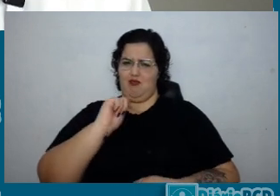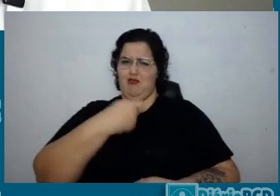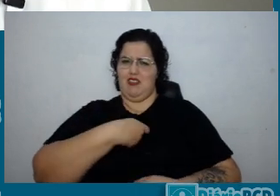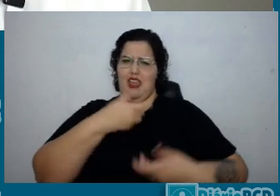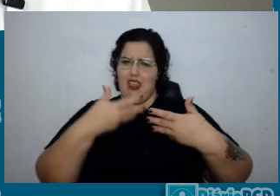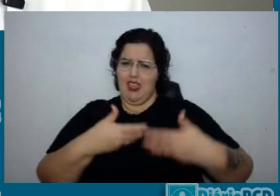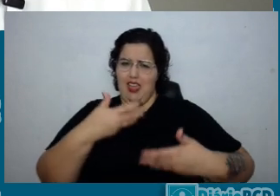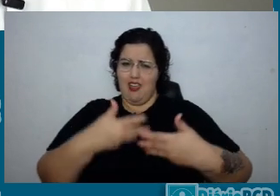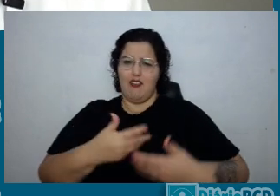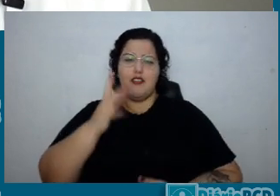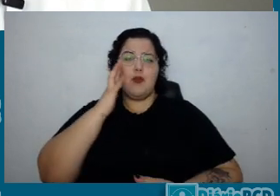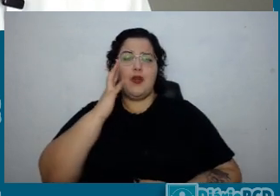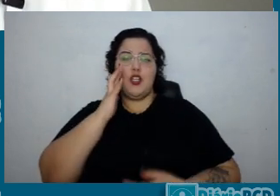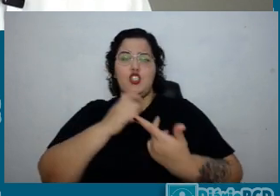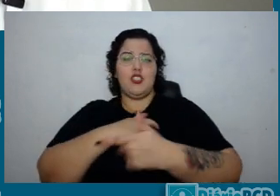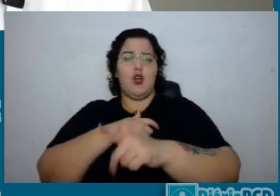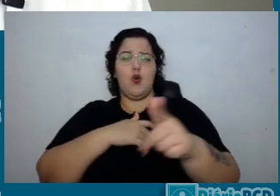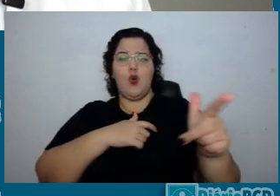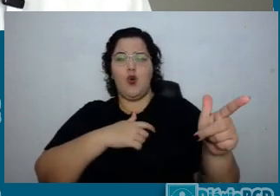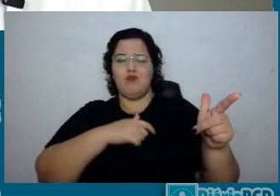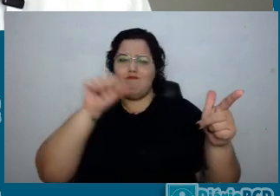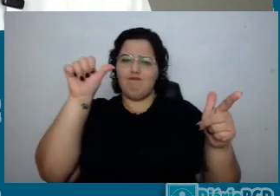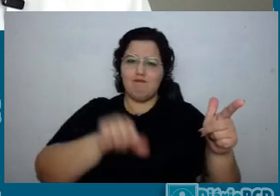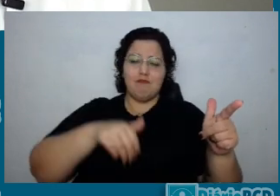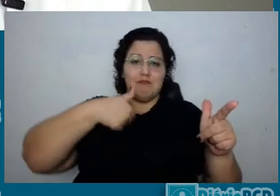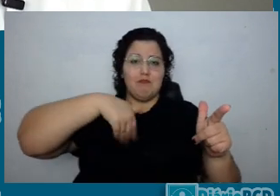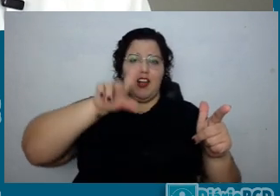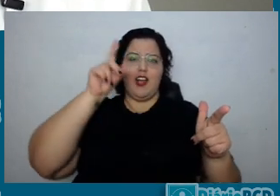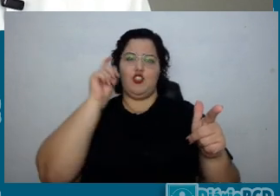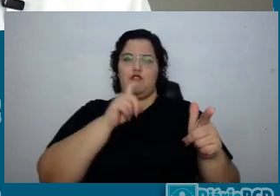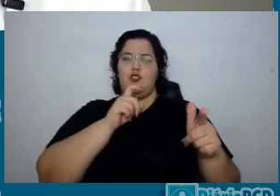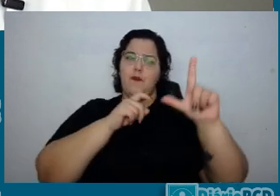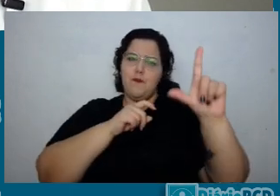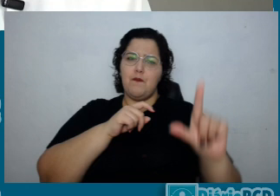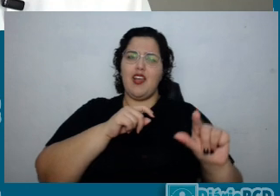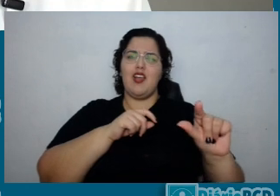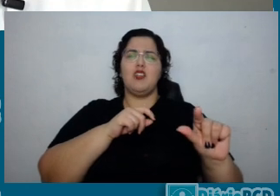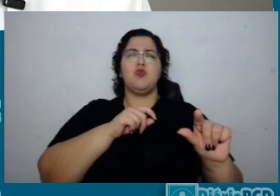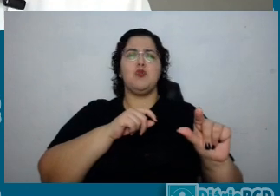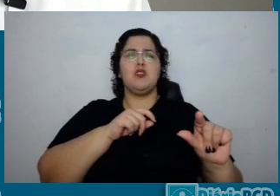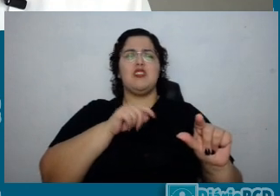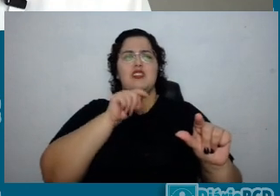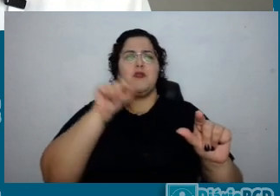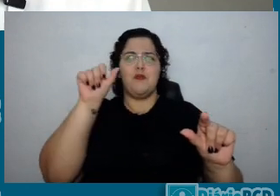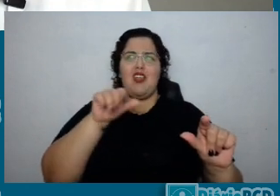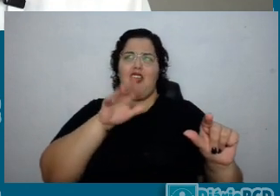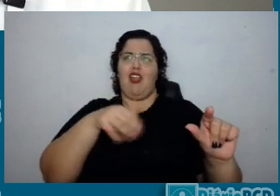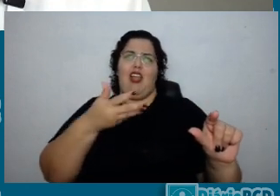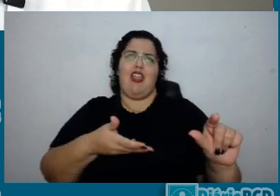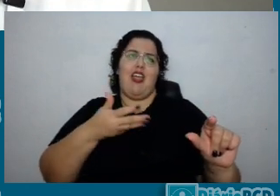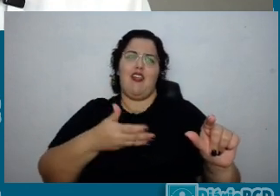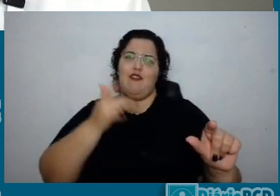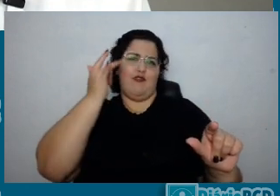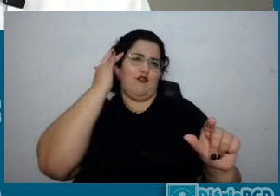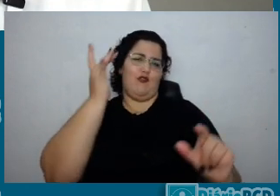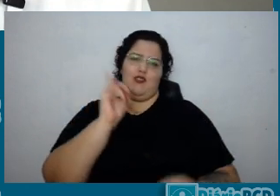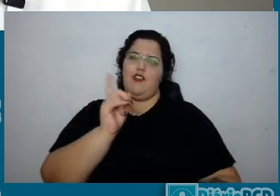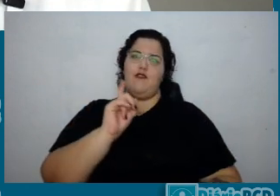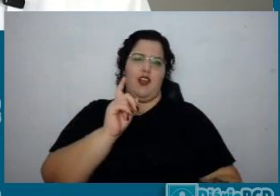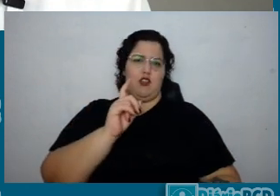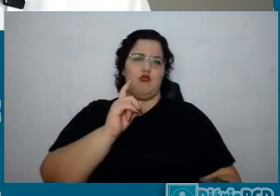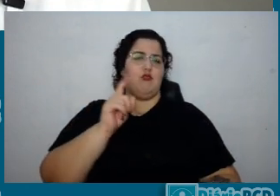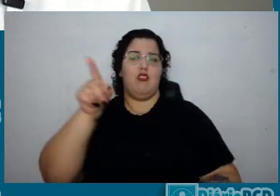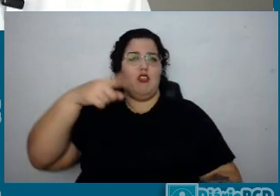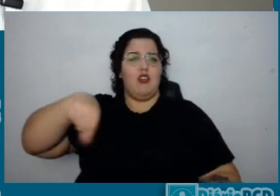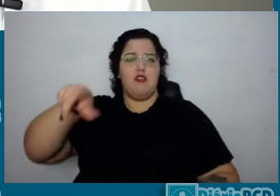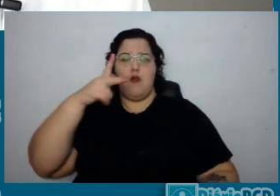de deficiência leve, o quanto uma pessoa que né, tenha menos recursos do que eu, né, ainda fica tão